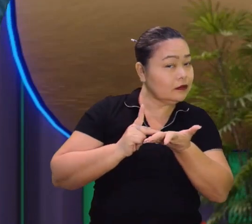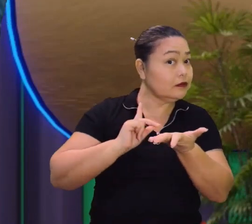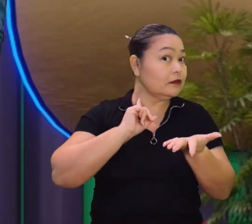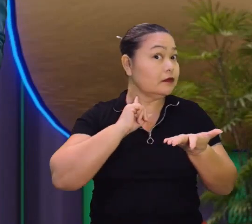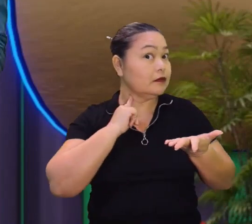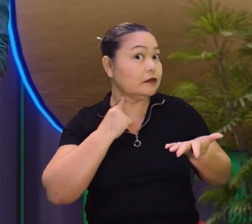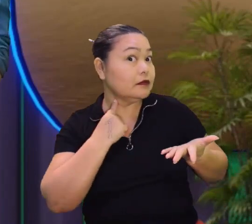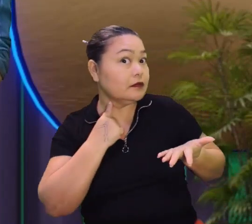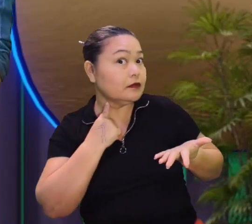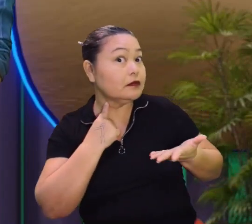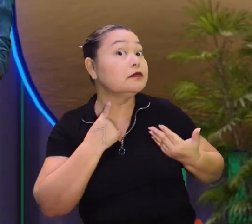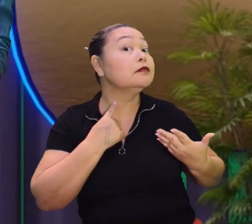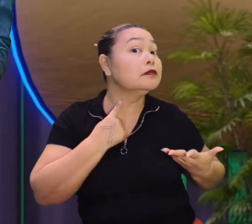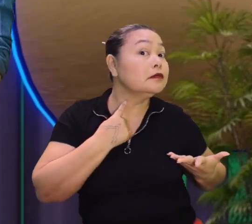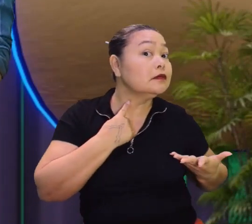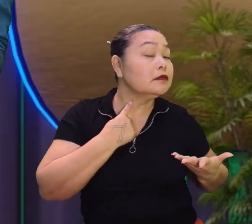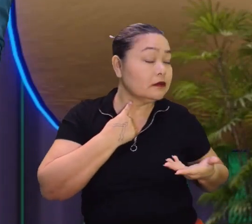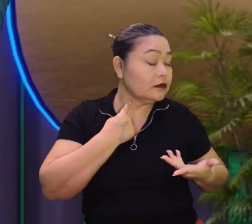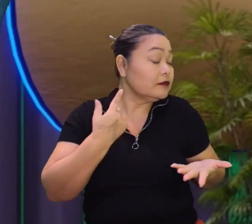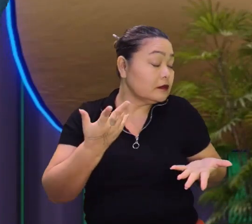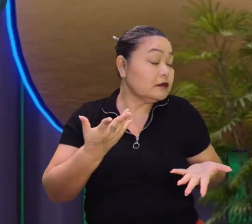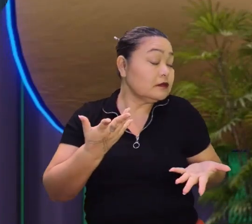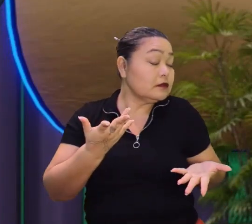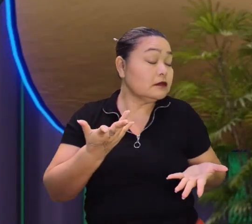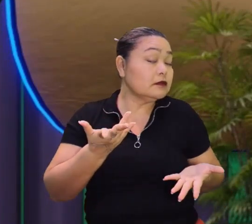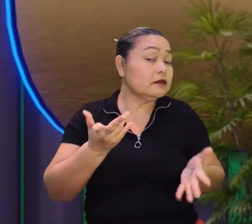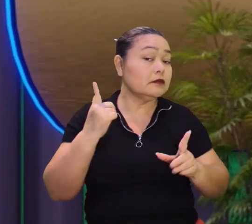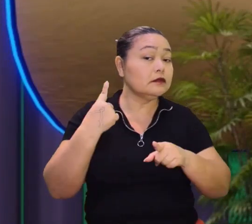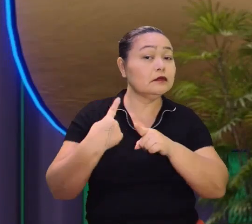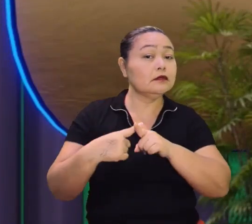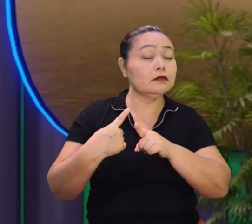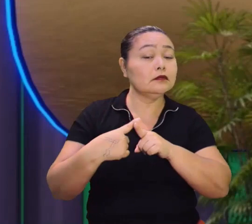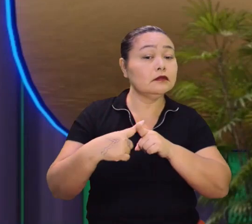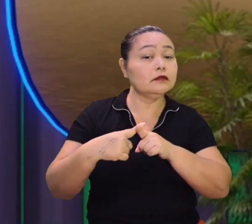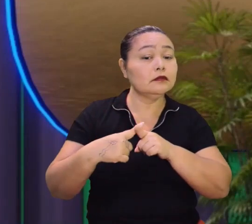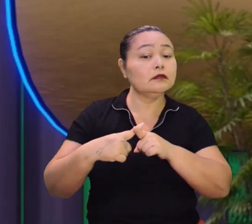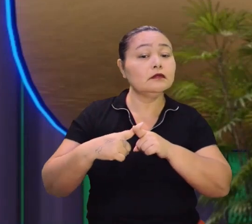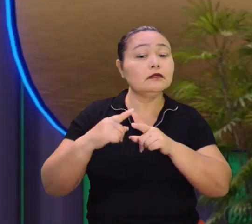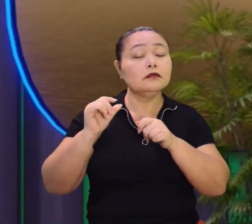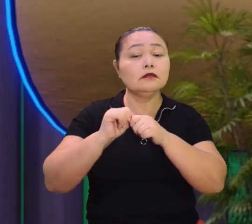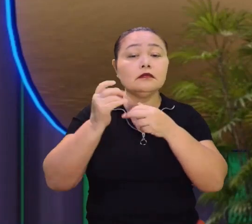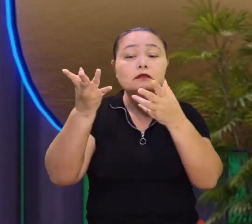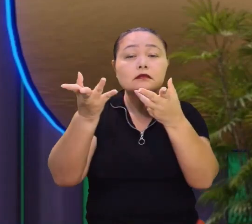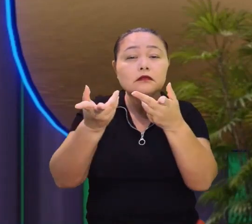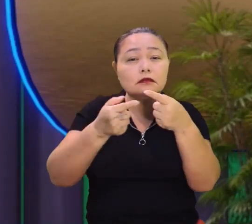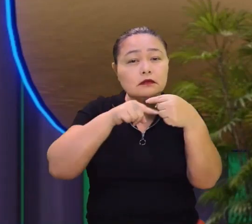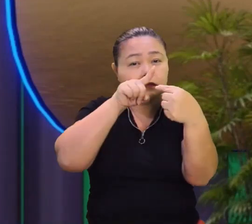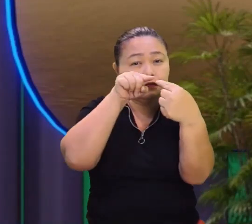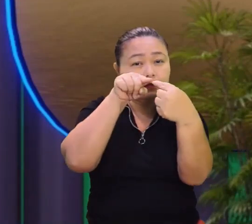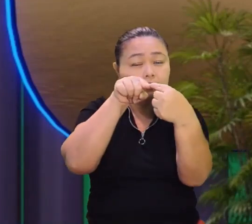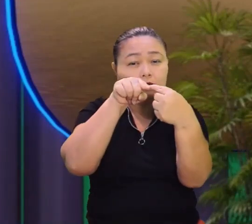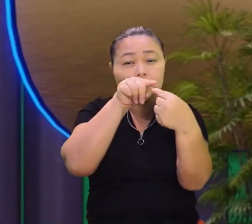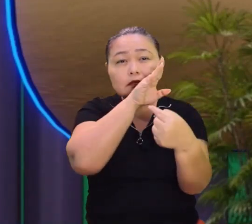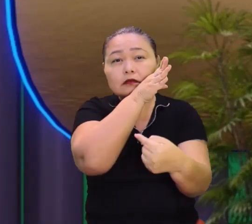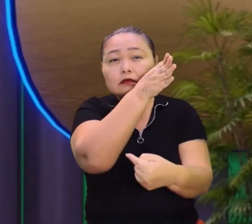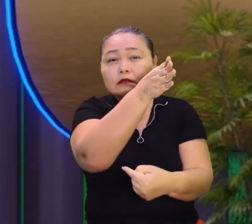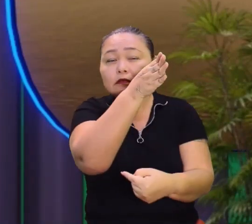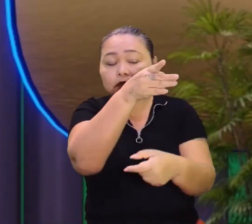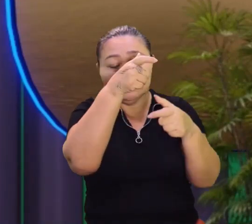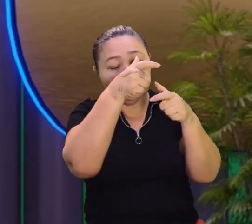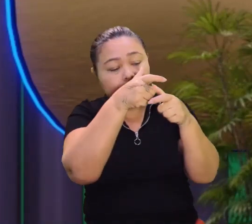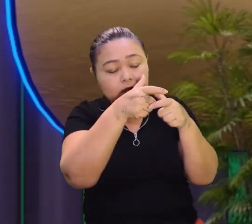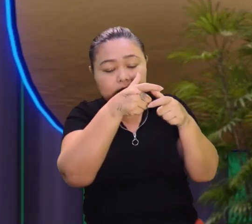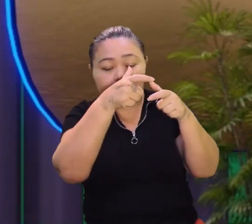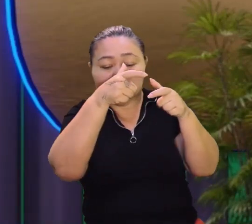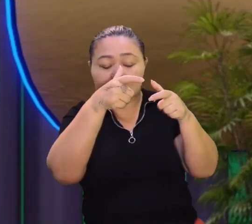Está poluído? Não é isso? Então, porque a nossa habilidade vai em todas as